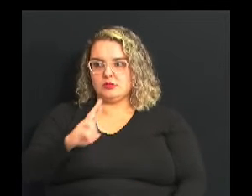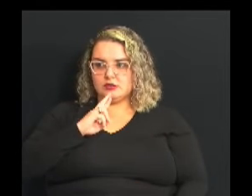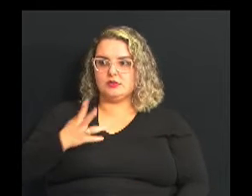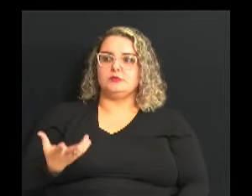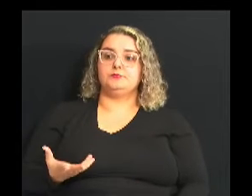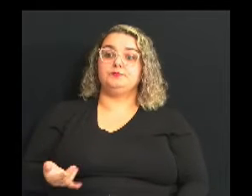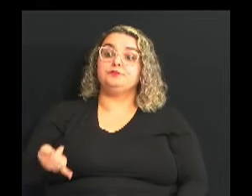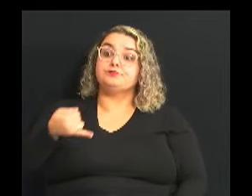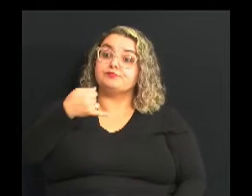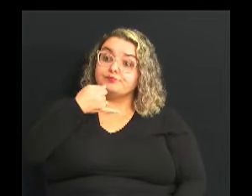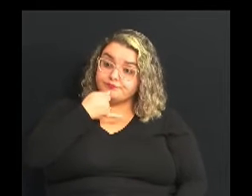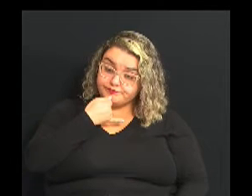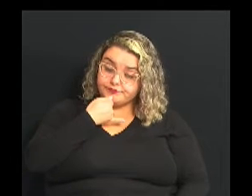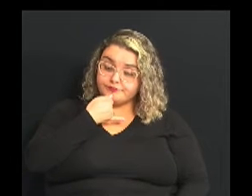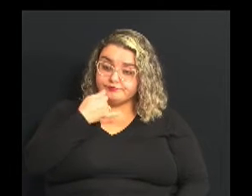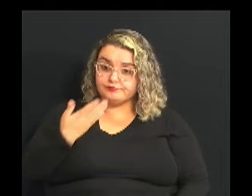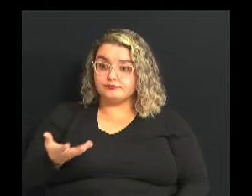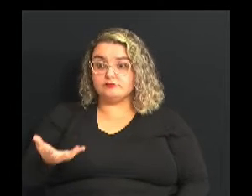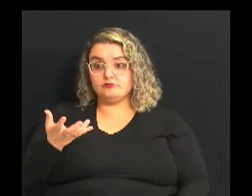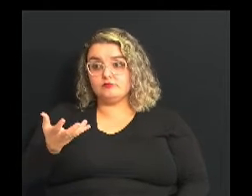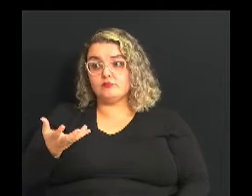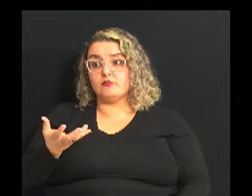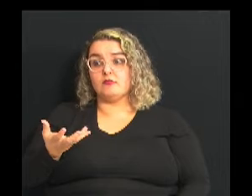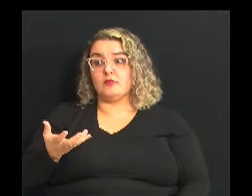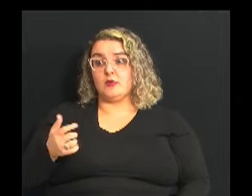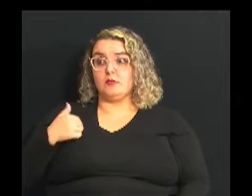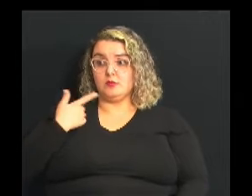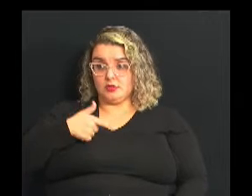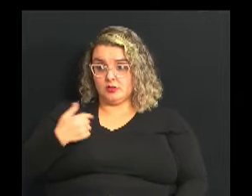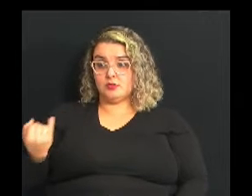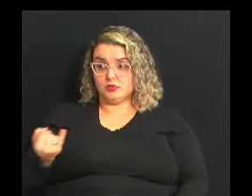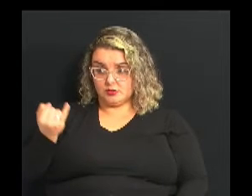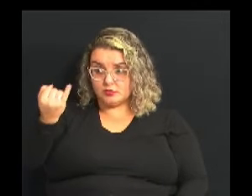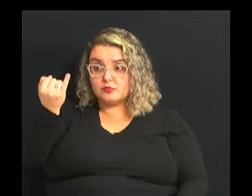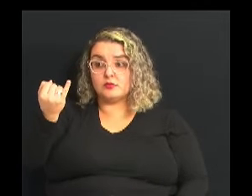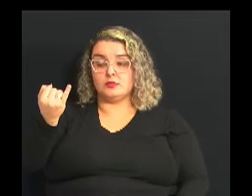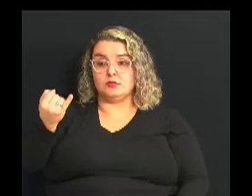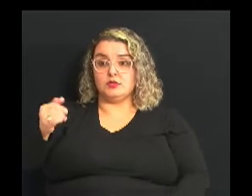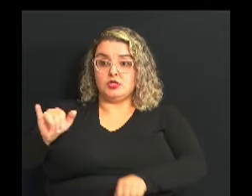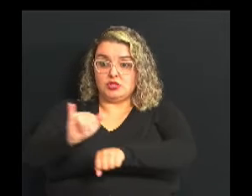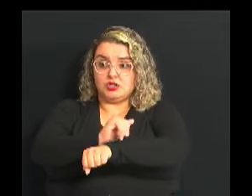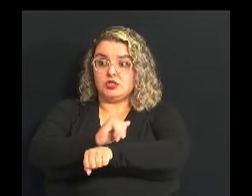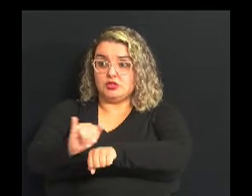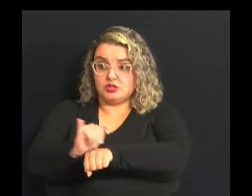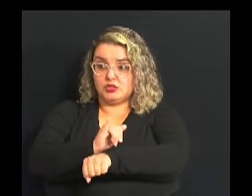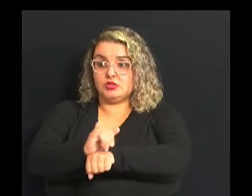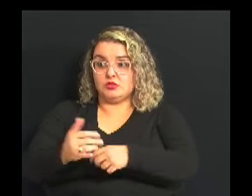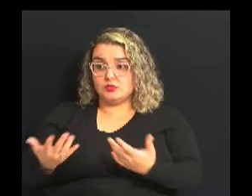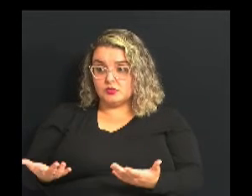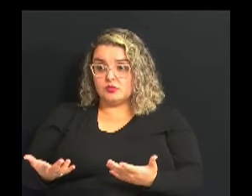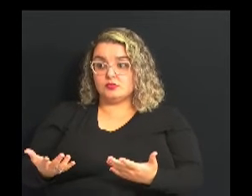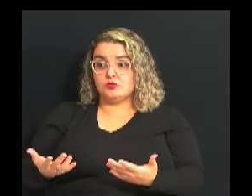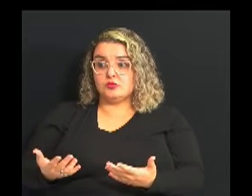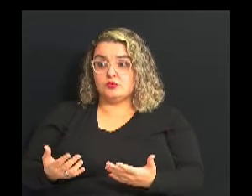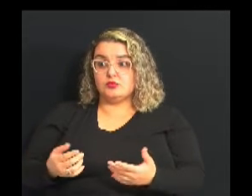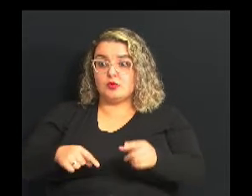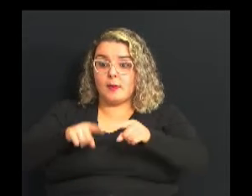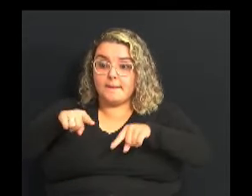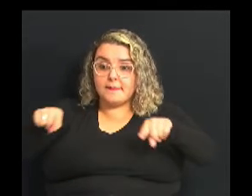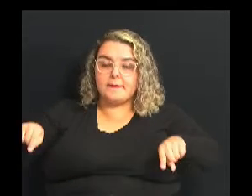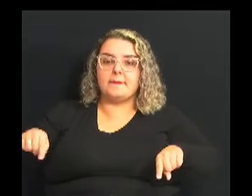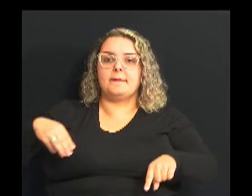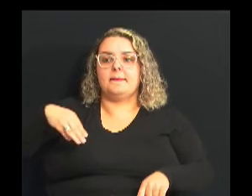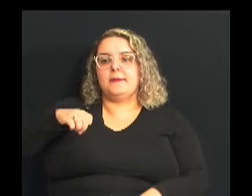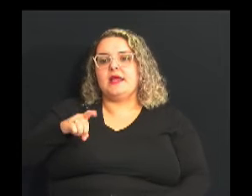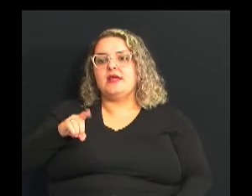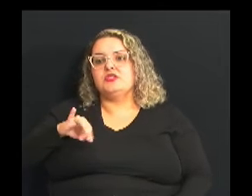Infelizmente, nós gostaríamos muito, para a gente seria muito importante enquanto ferramenta estratégica até, ter uma medição de audiência. Infelizmente,